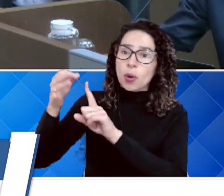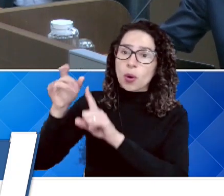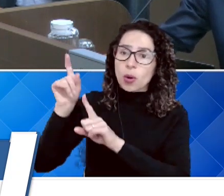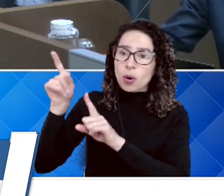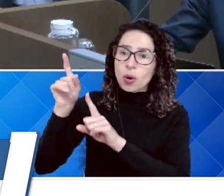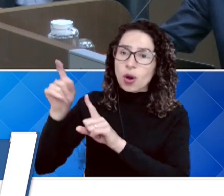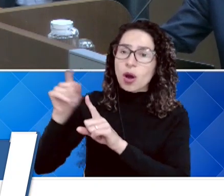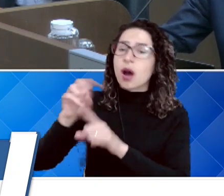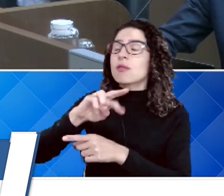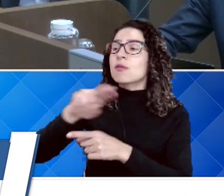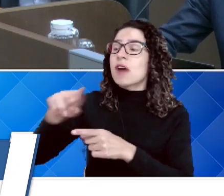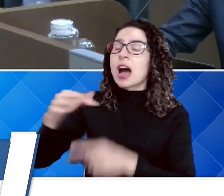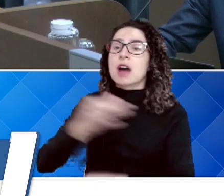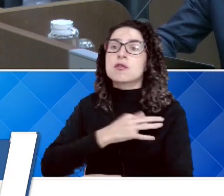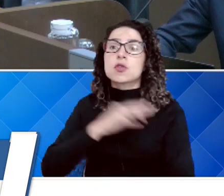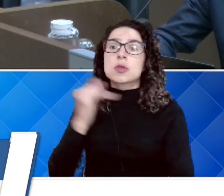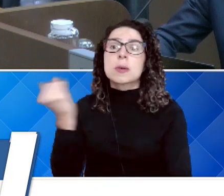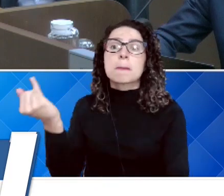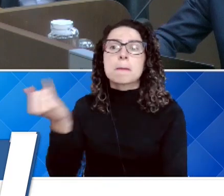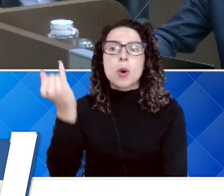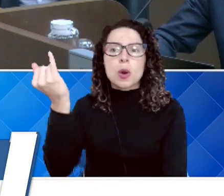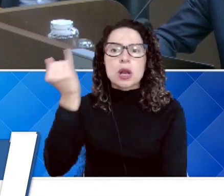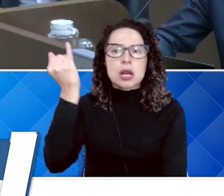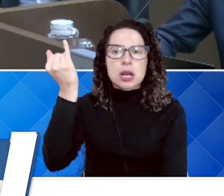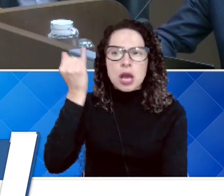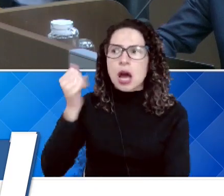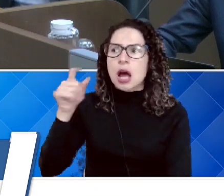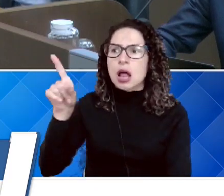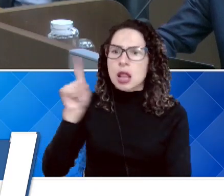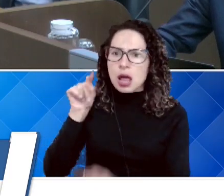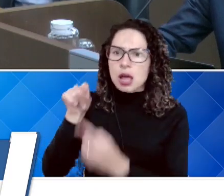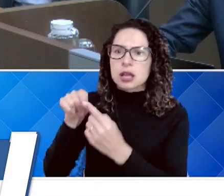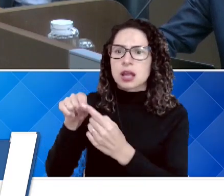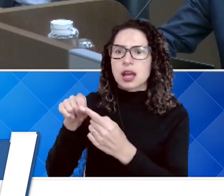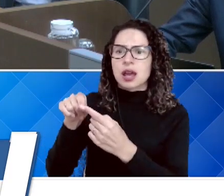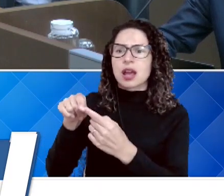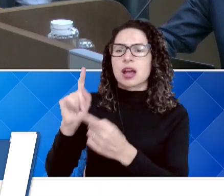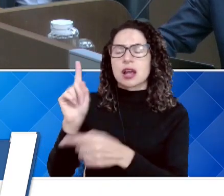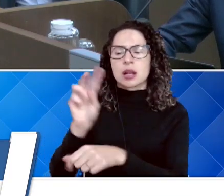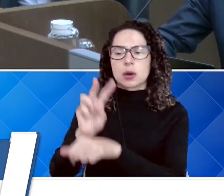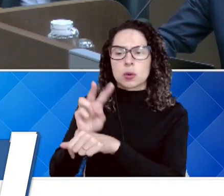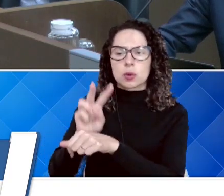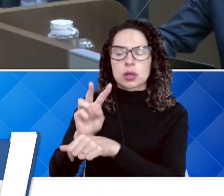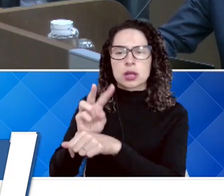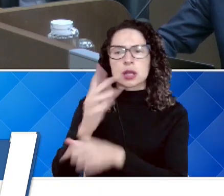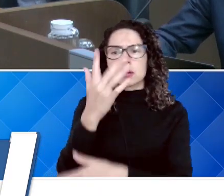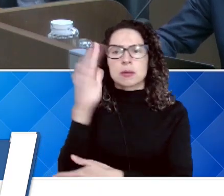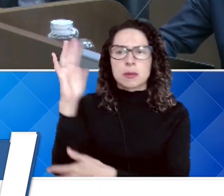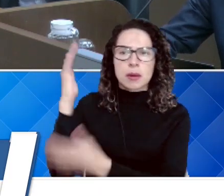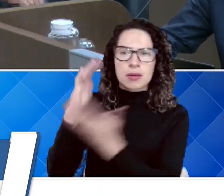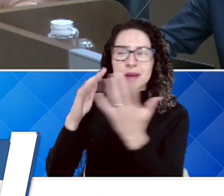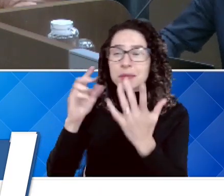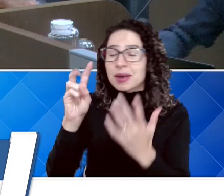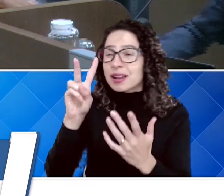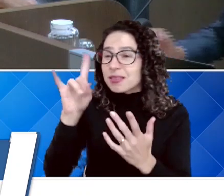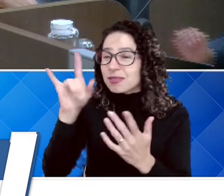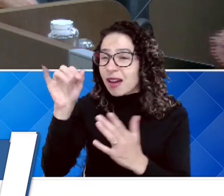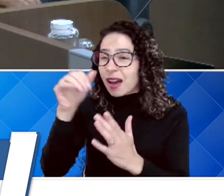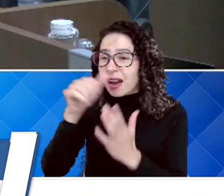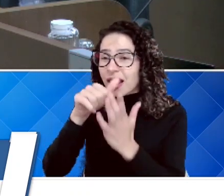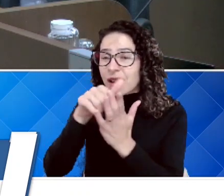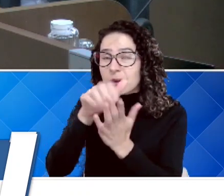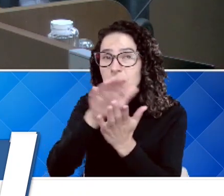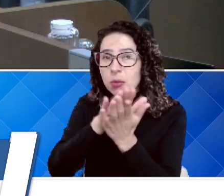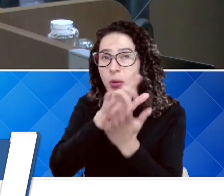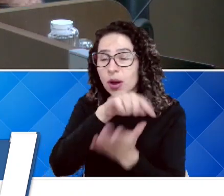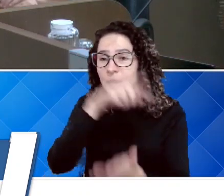várias funções importantíssimas que ele tem como curador do meio ambiente, ele tem que notificar a